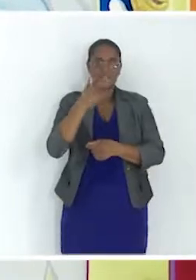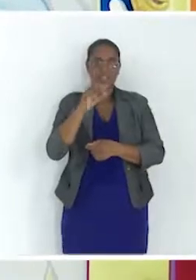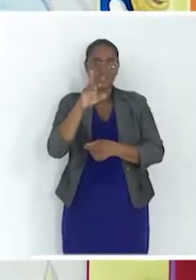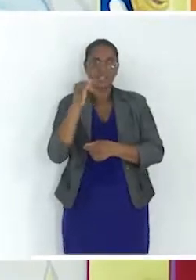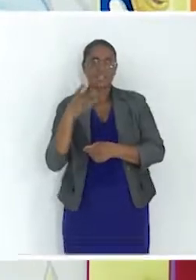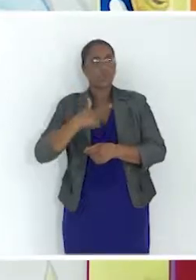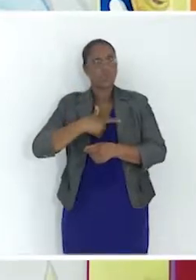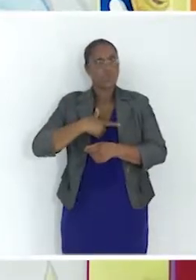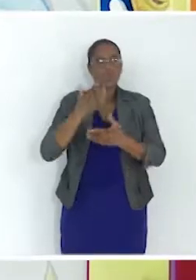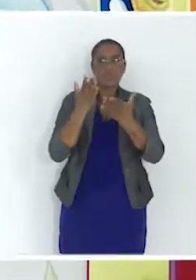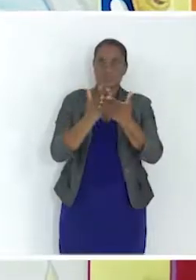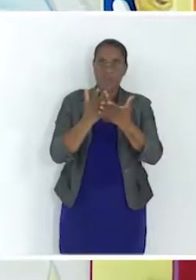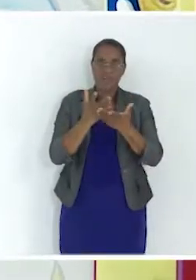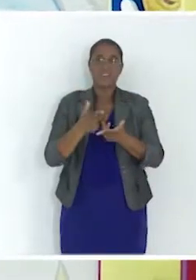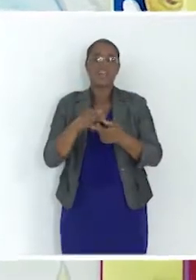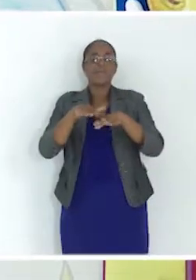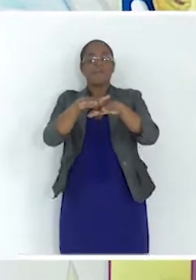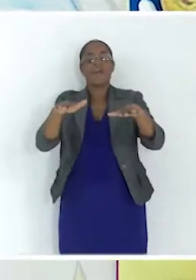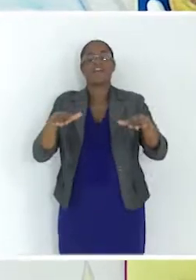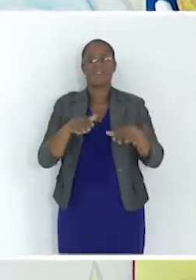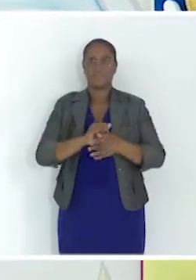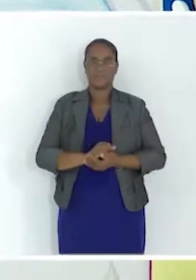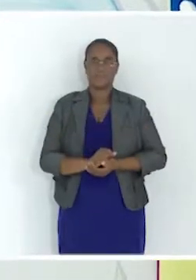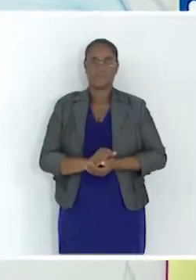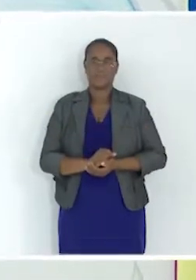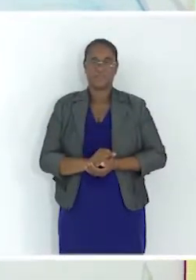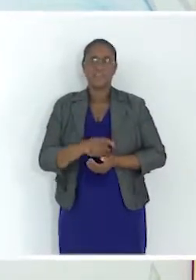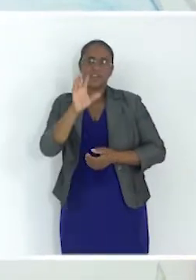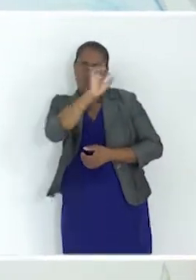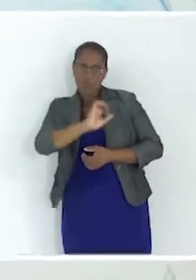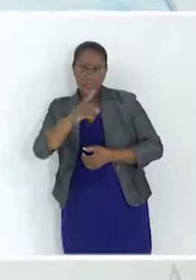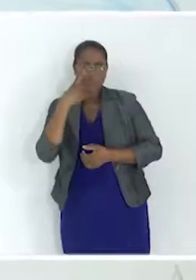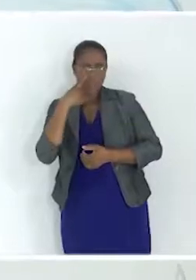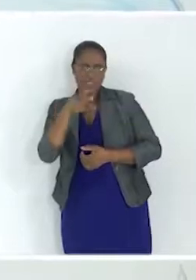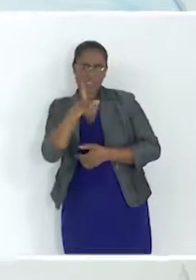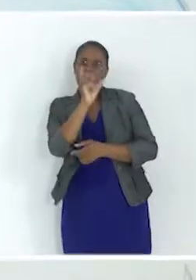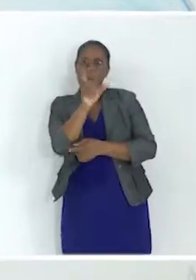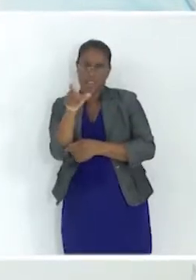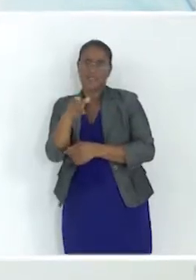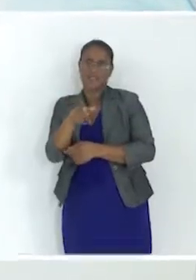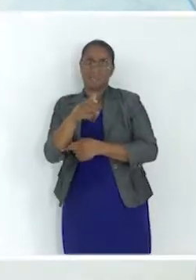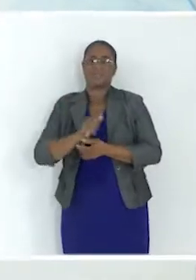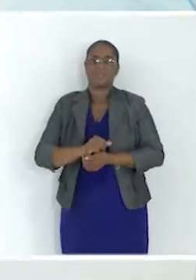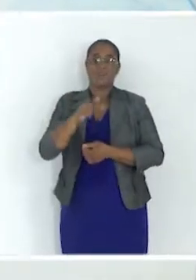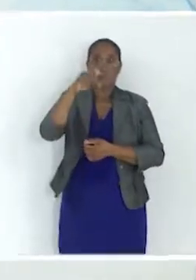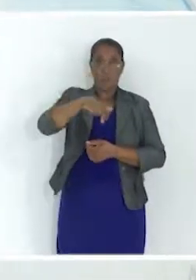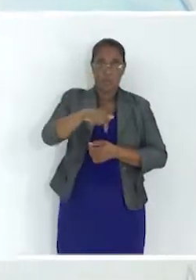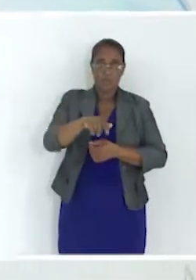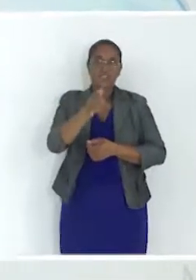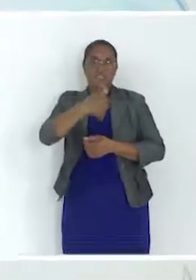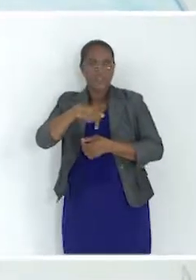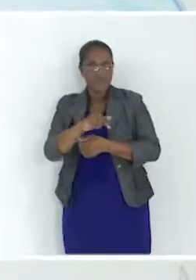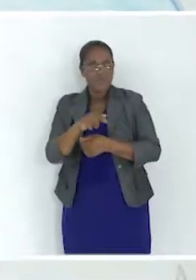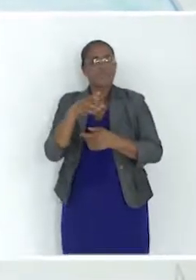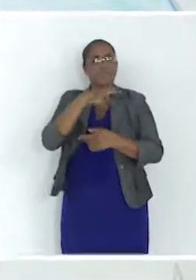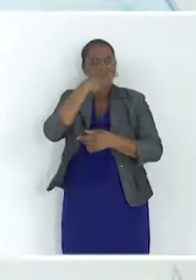praia. Vocês já conhecem essas palavras, né? E hoje nós vamos falar sobre isso, vamos falar